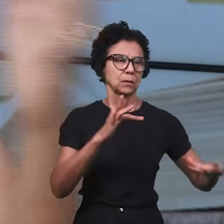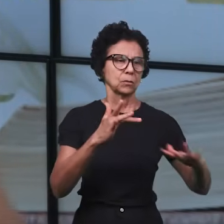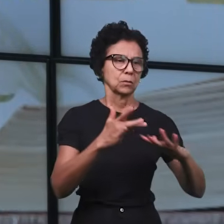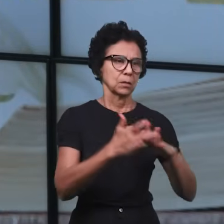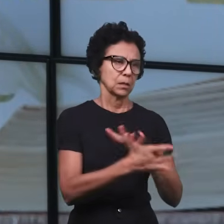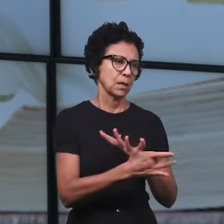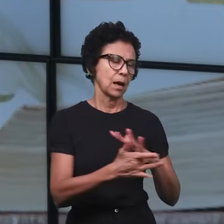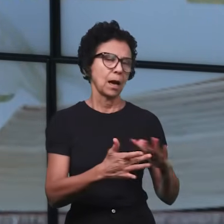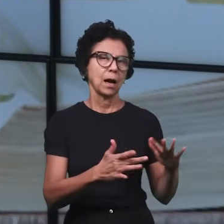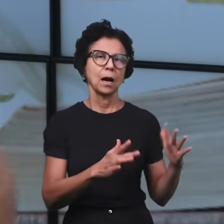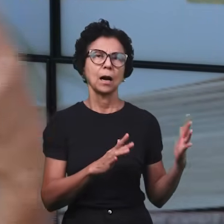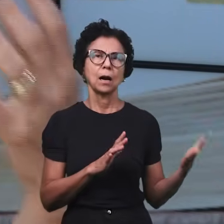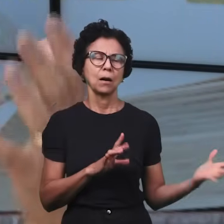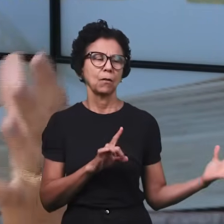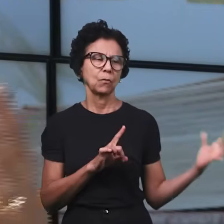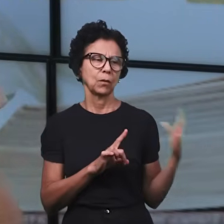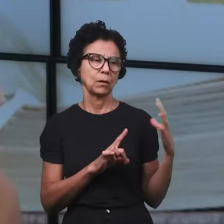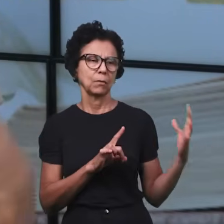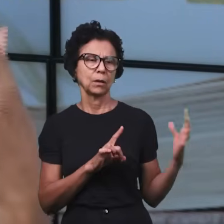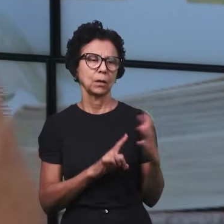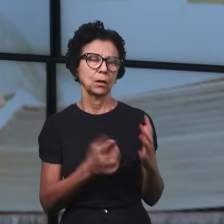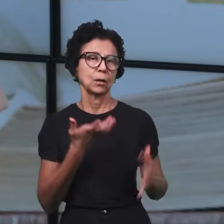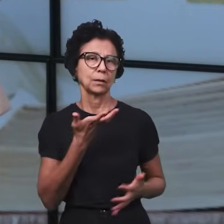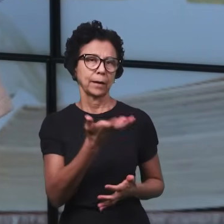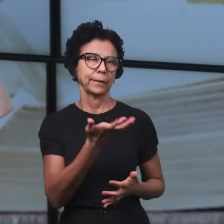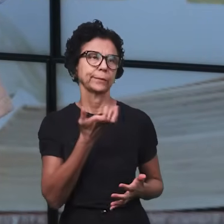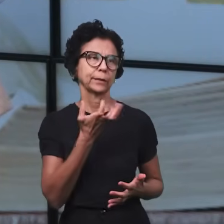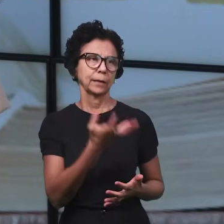do que a influencer faz. Eu quero fazer.